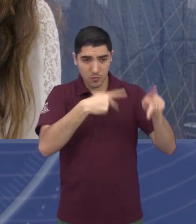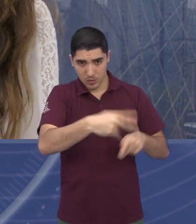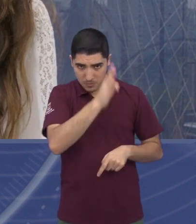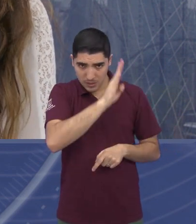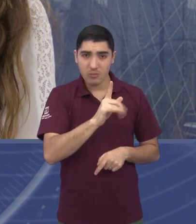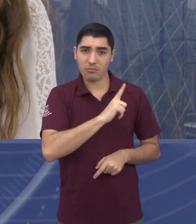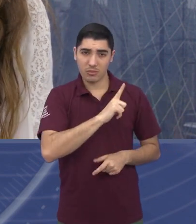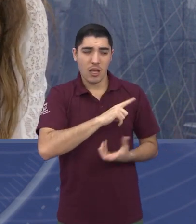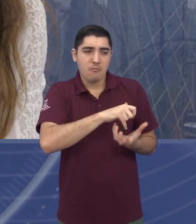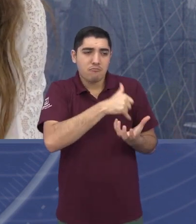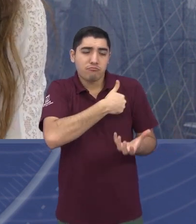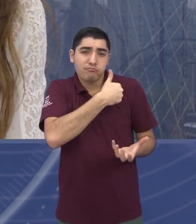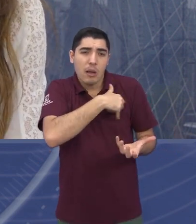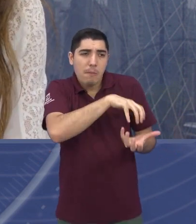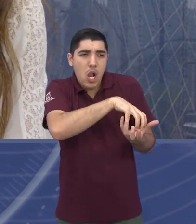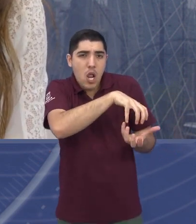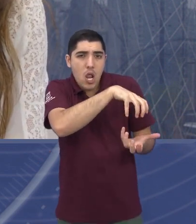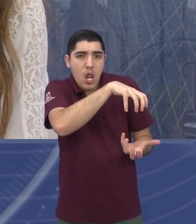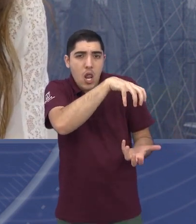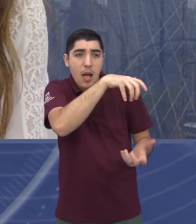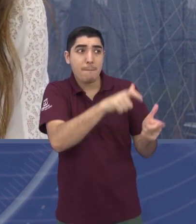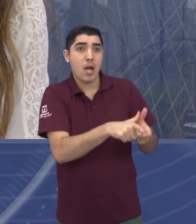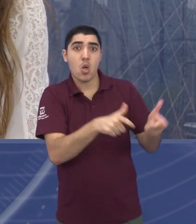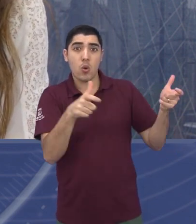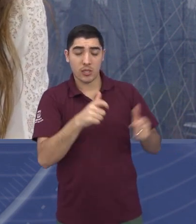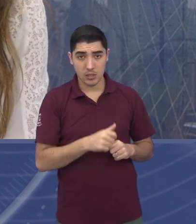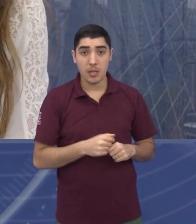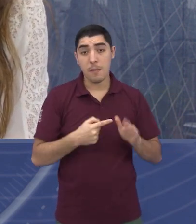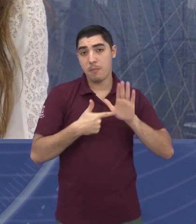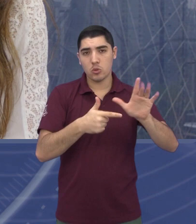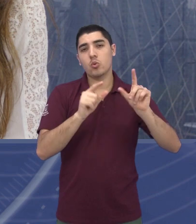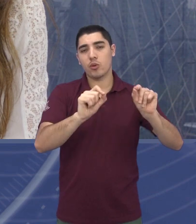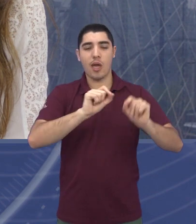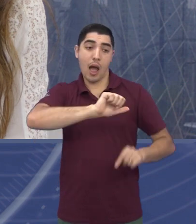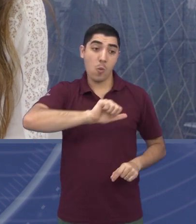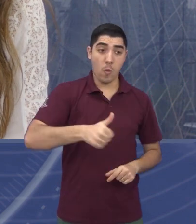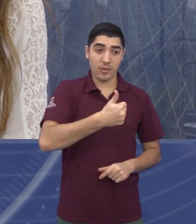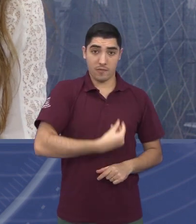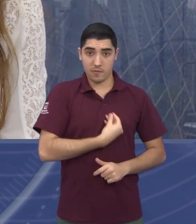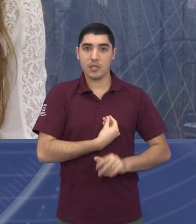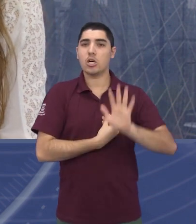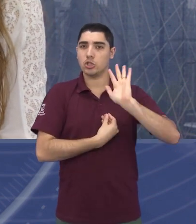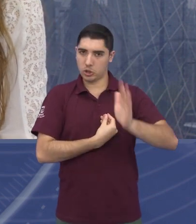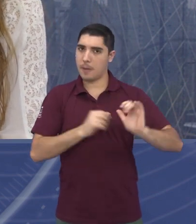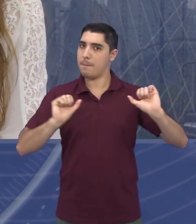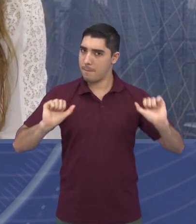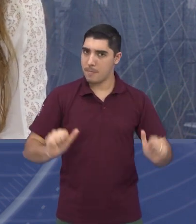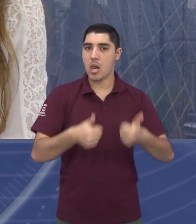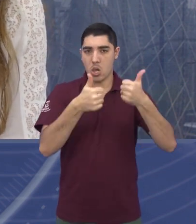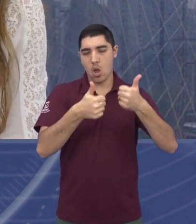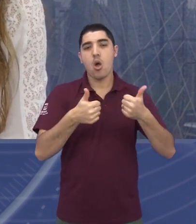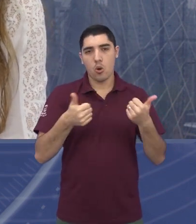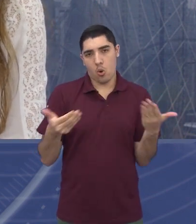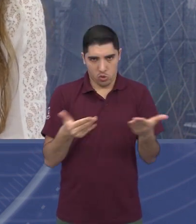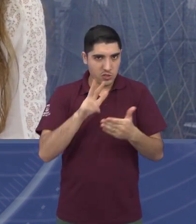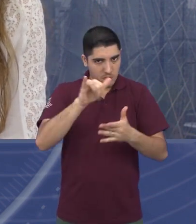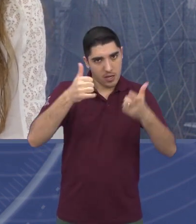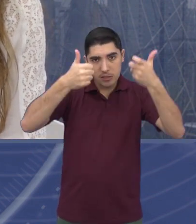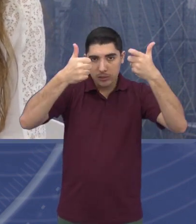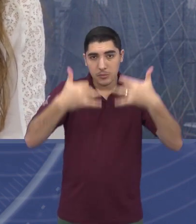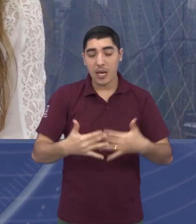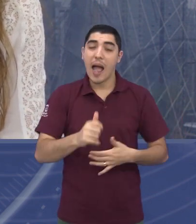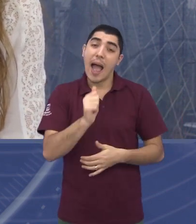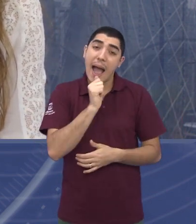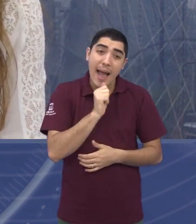muita coisa, até que os índices de qualidade de vida melhoraram. A gente vai falar um pouquinho sobre isso ao longo do programa, né?